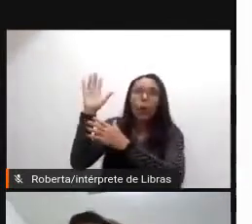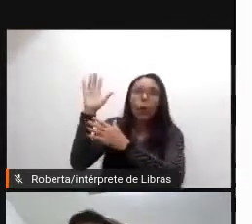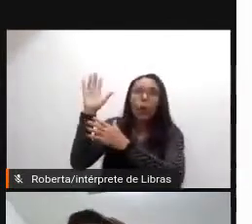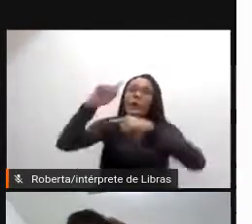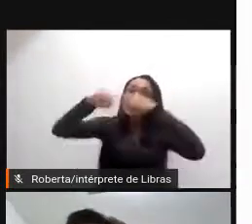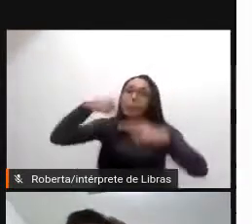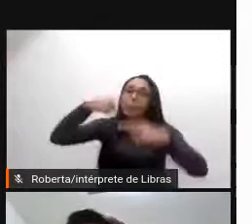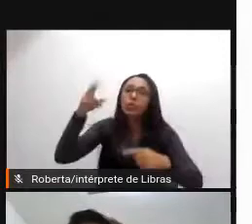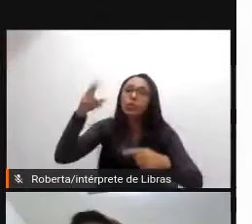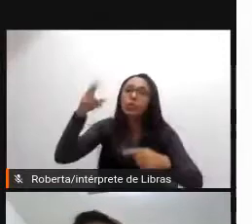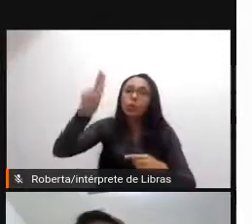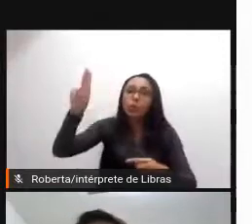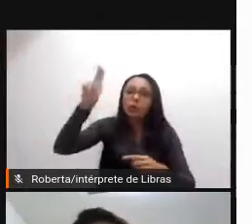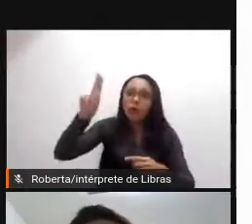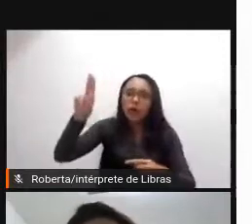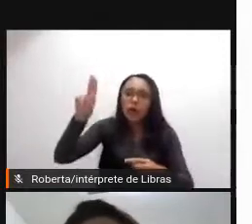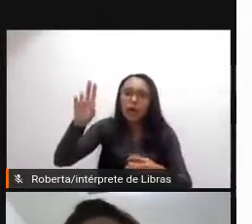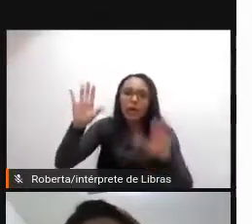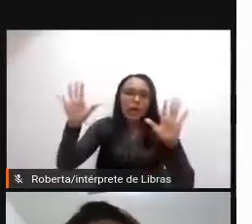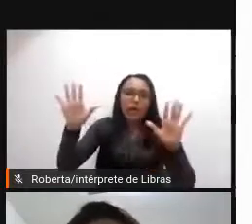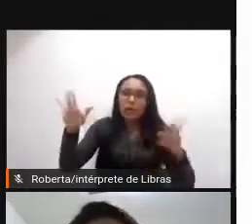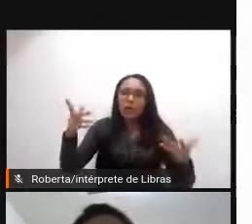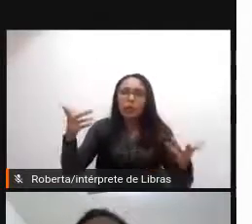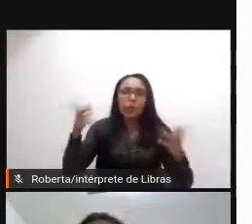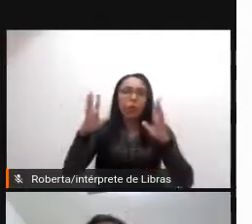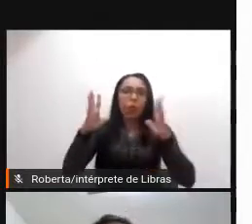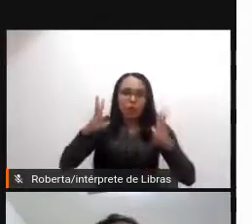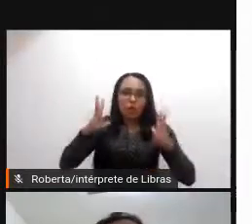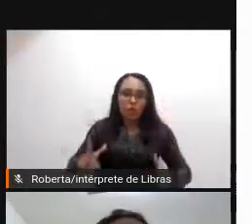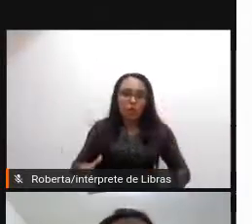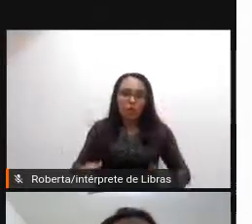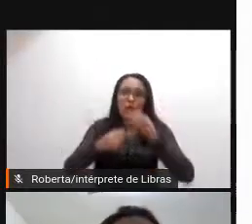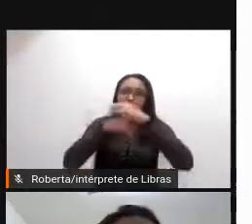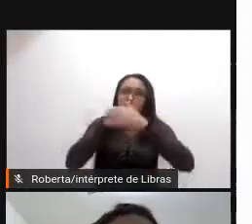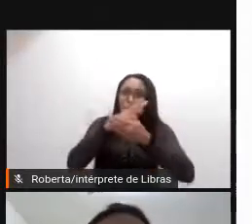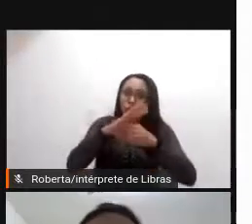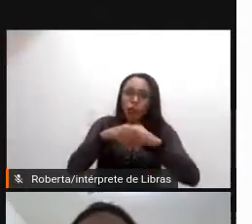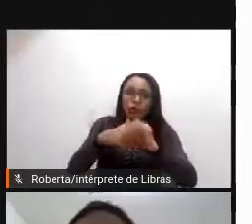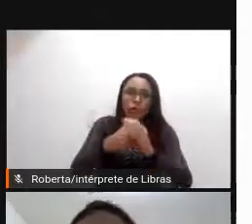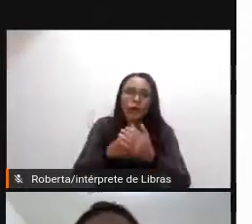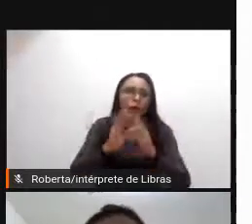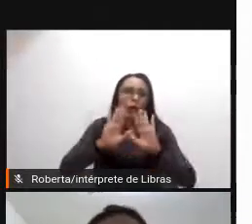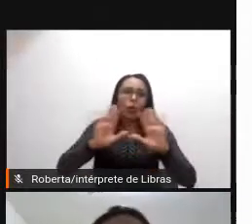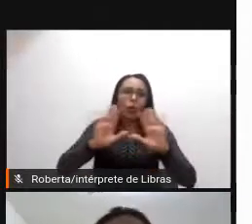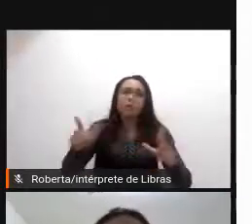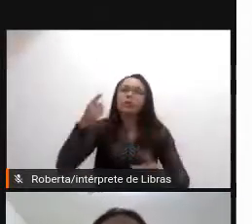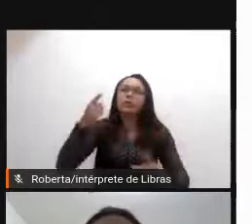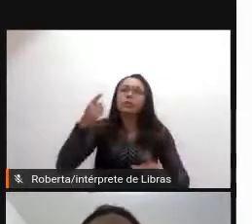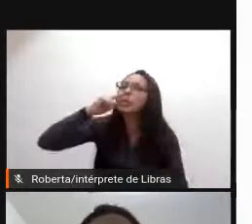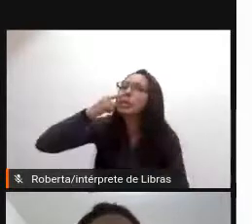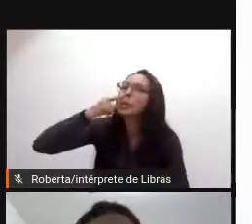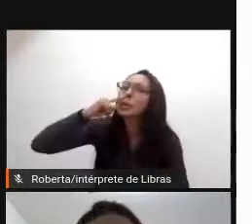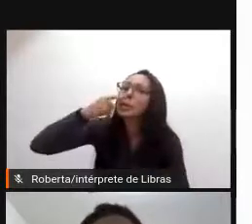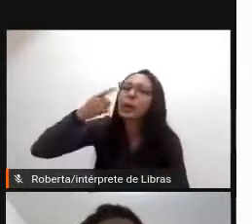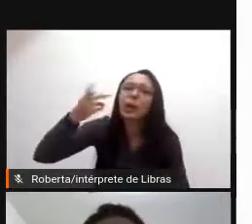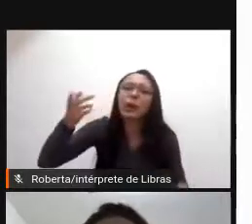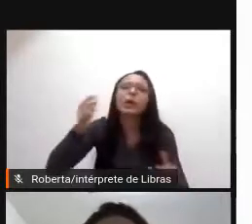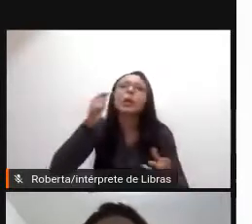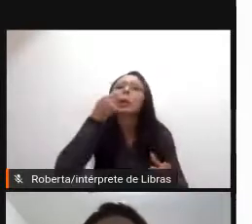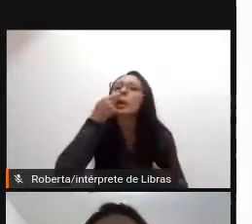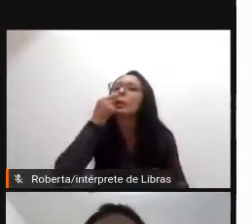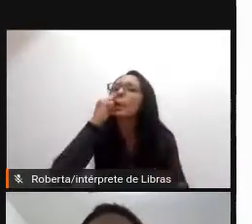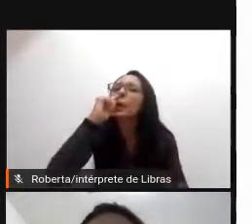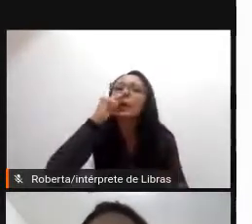não higienizar a minha mão assim que eu tossir, ou sei lá, eu estou passando o dedo no nariz, limpando o salão, como o